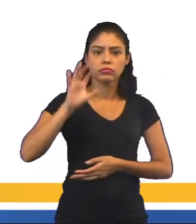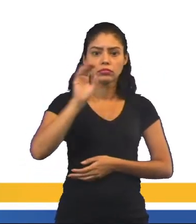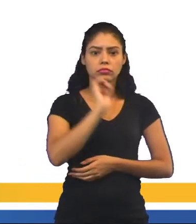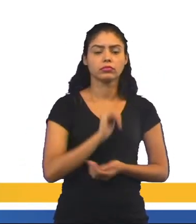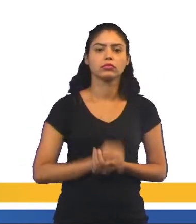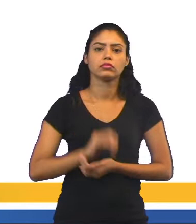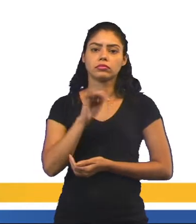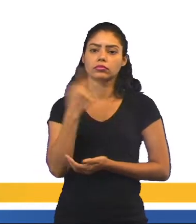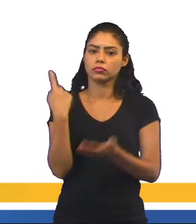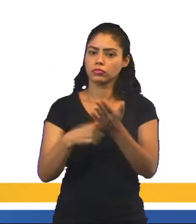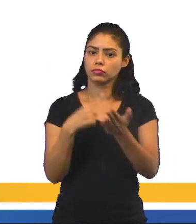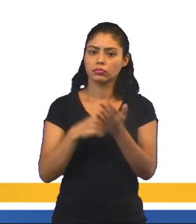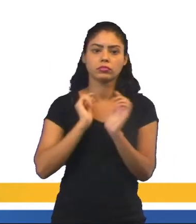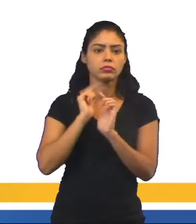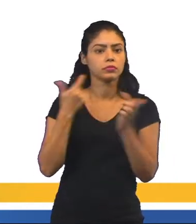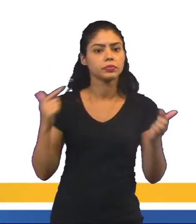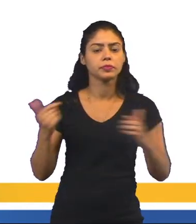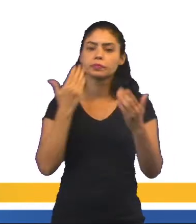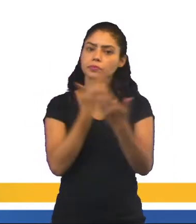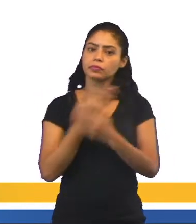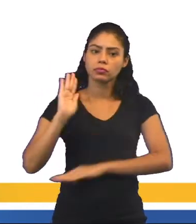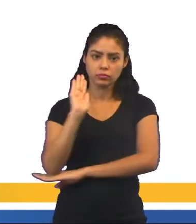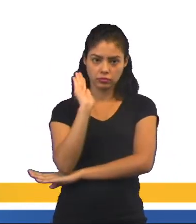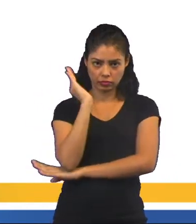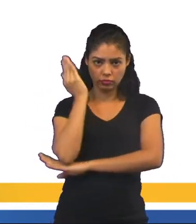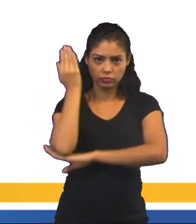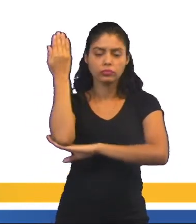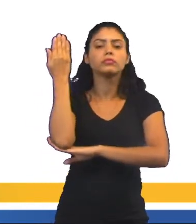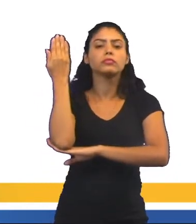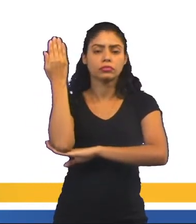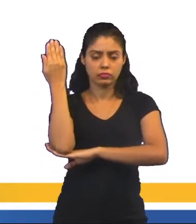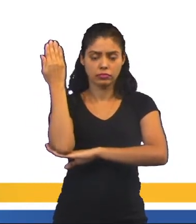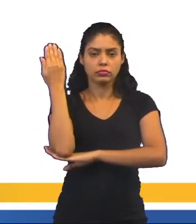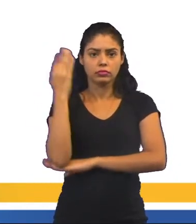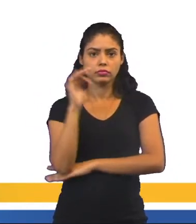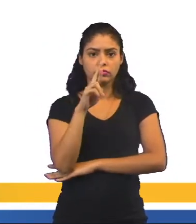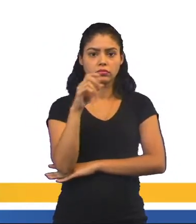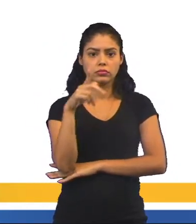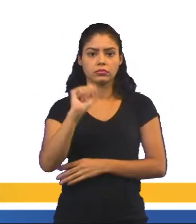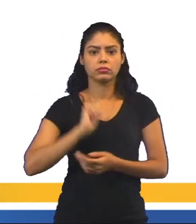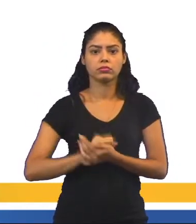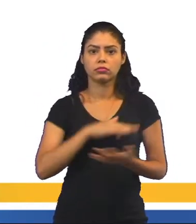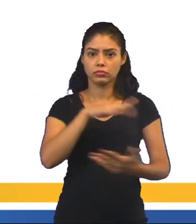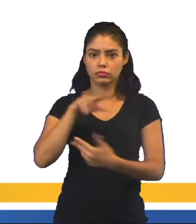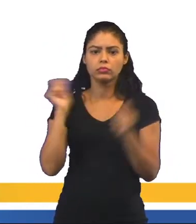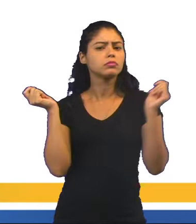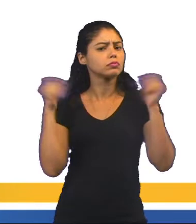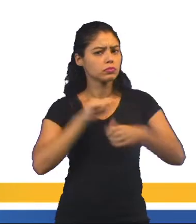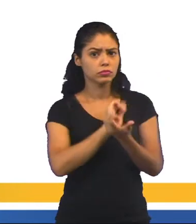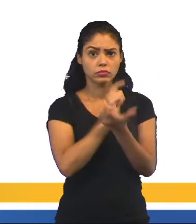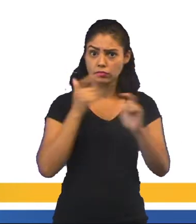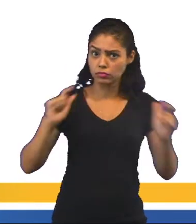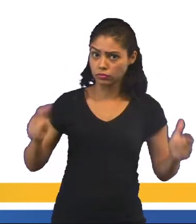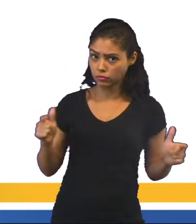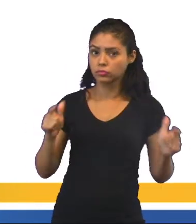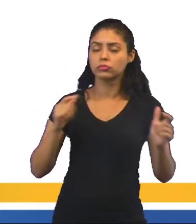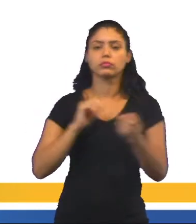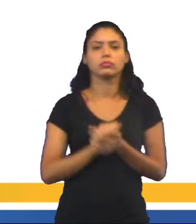bioma é considerada a maior reserva de madeira tropical do mundo e